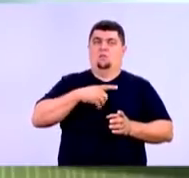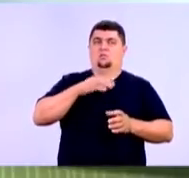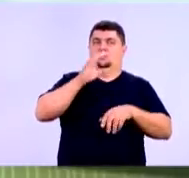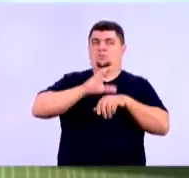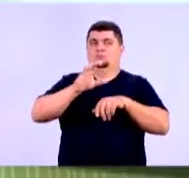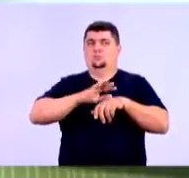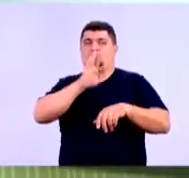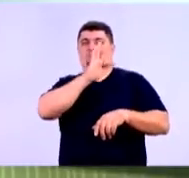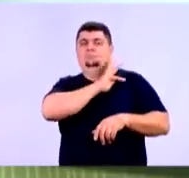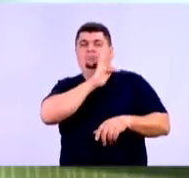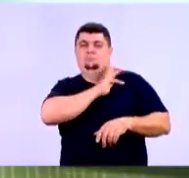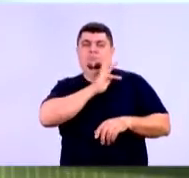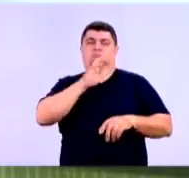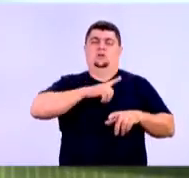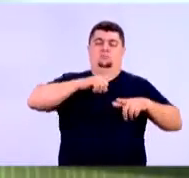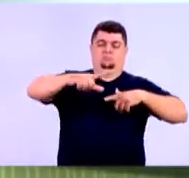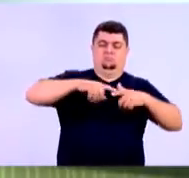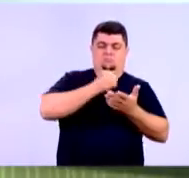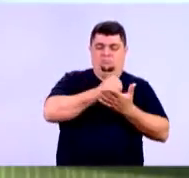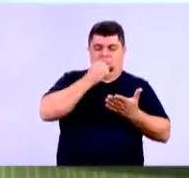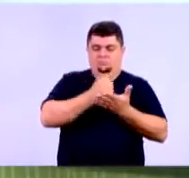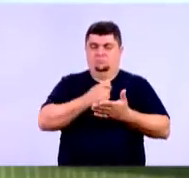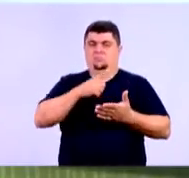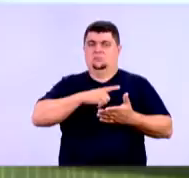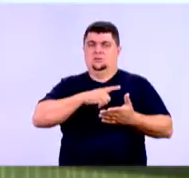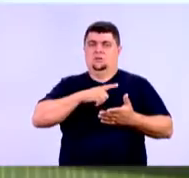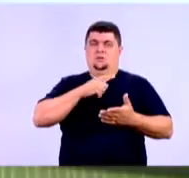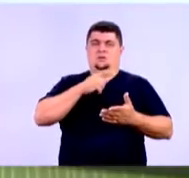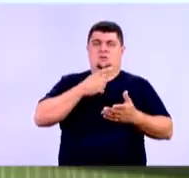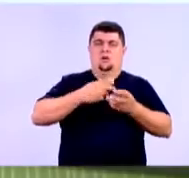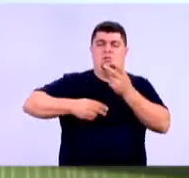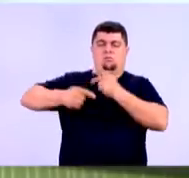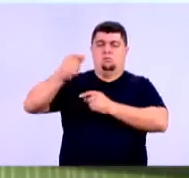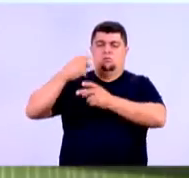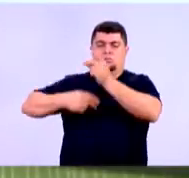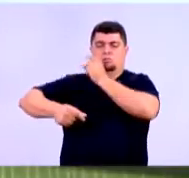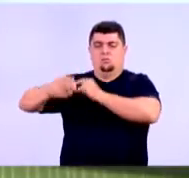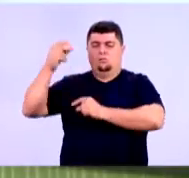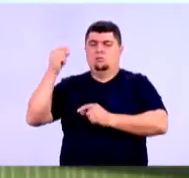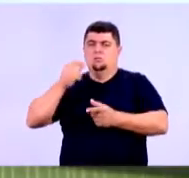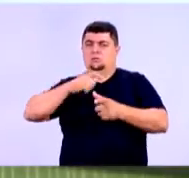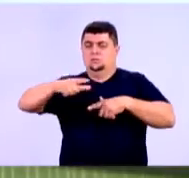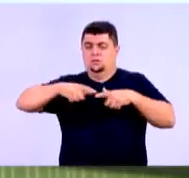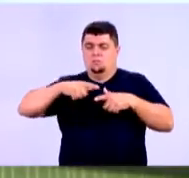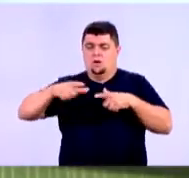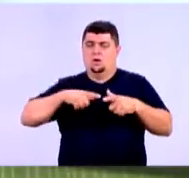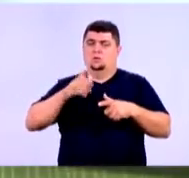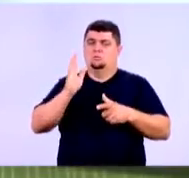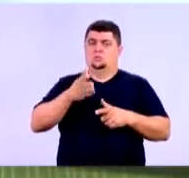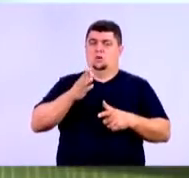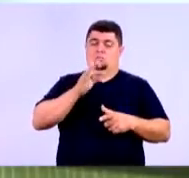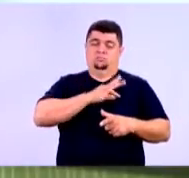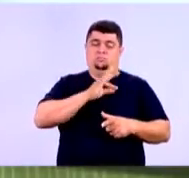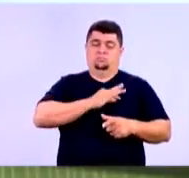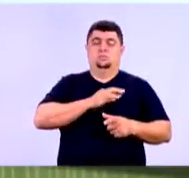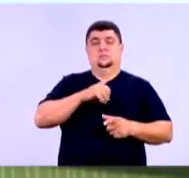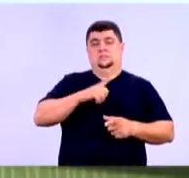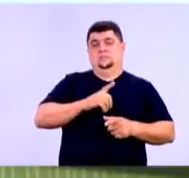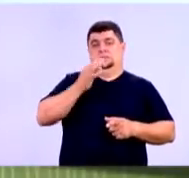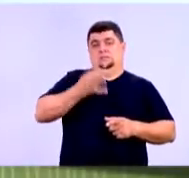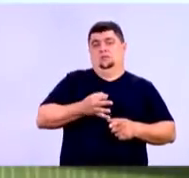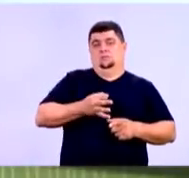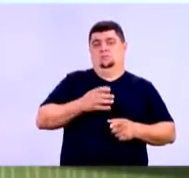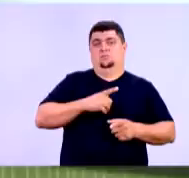uma faculdade, ter um emprego, ter uma certa estabilidade no emprego, estar no emprego há mais tempo, coisas que te dão renda. Além disso,